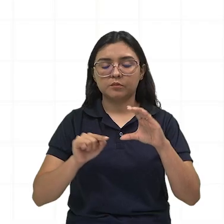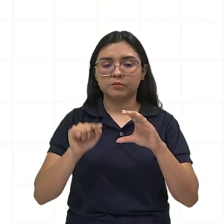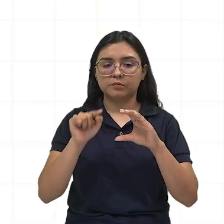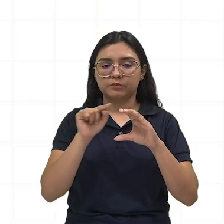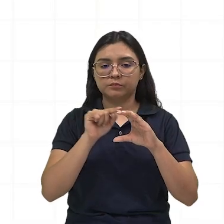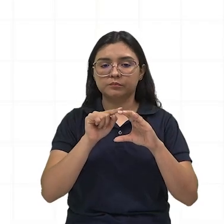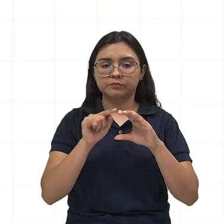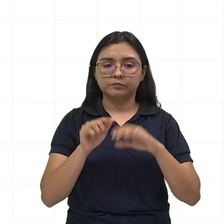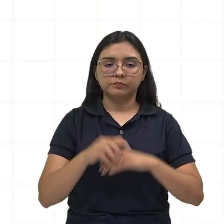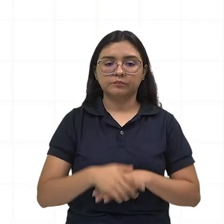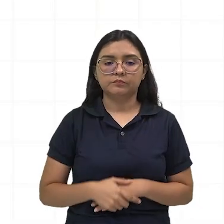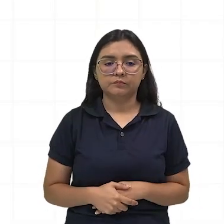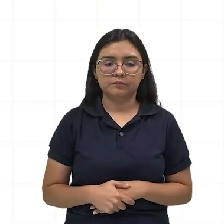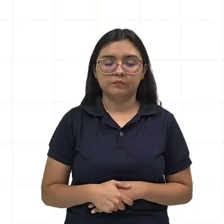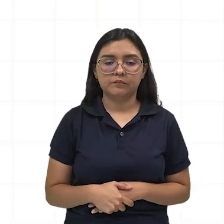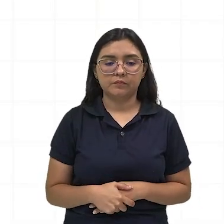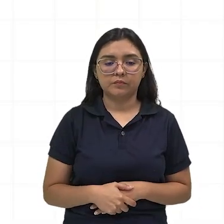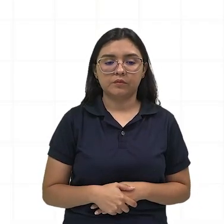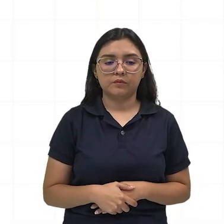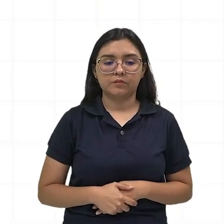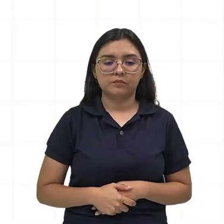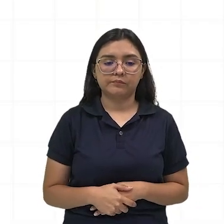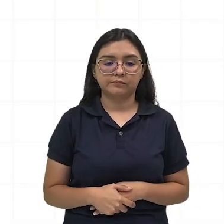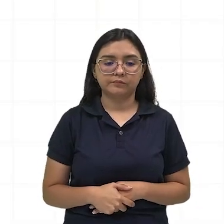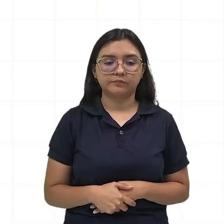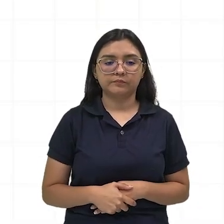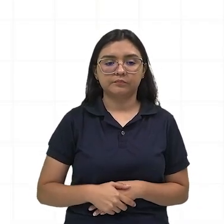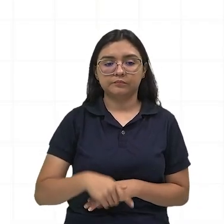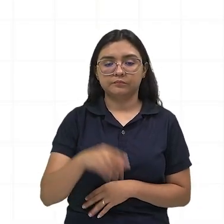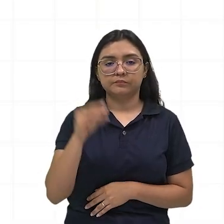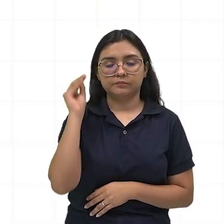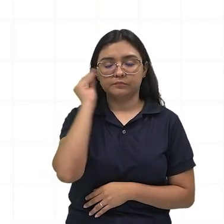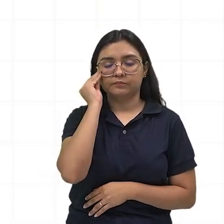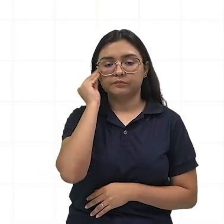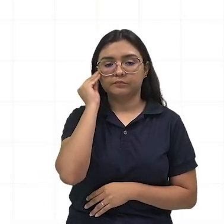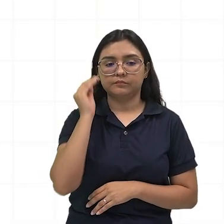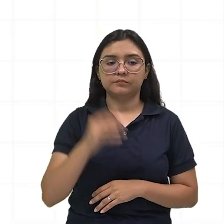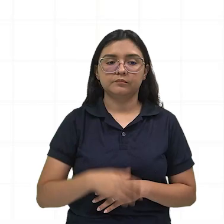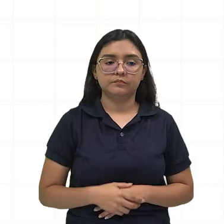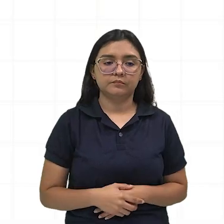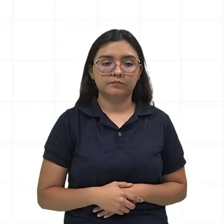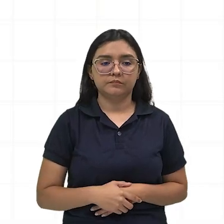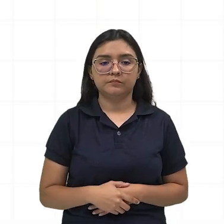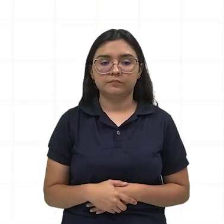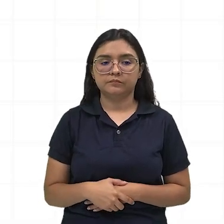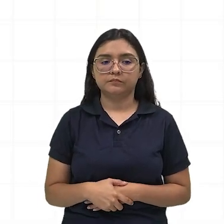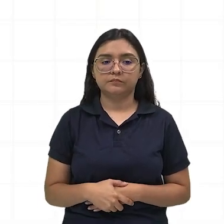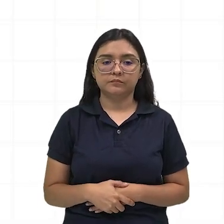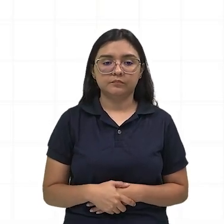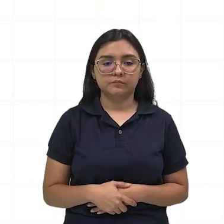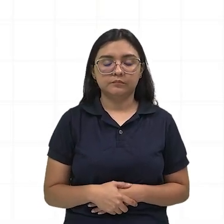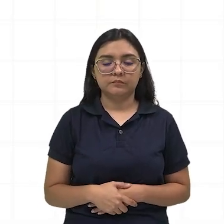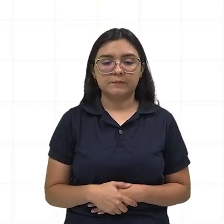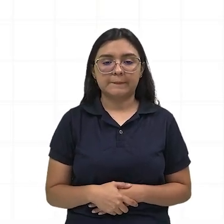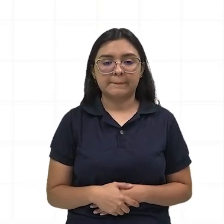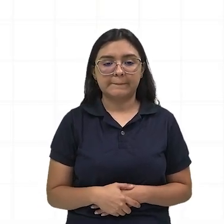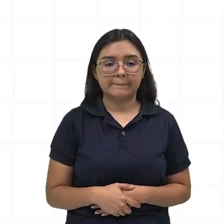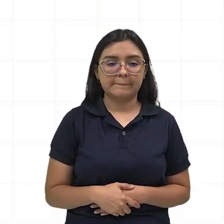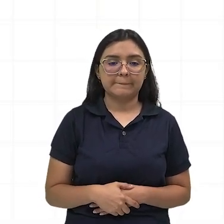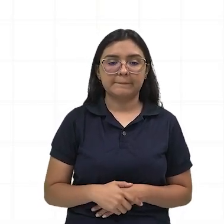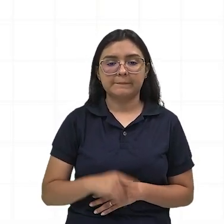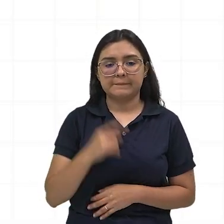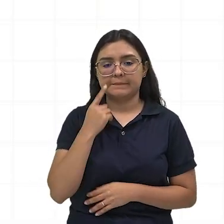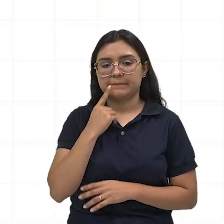o comprimento da circunferência. Vejamos, olha, perímetro do círculo. Quando falar perímetro